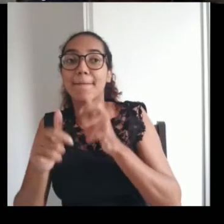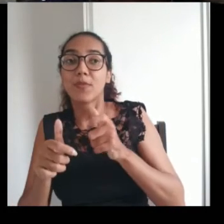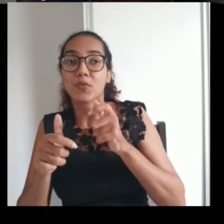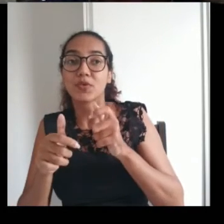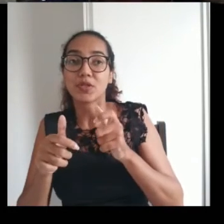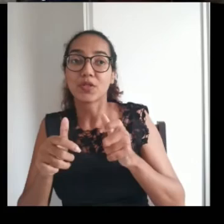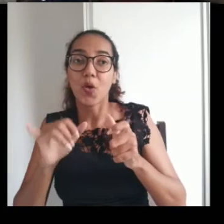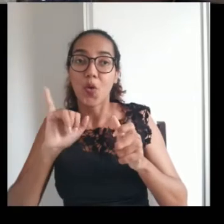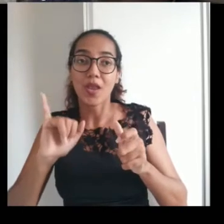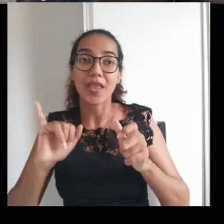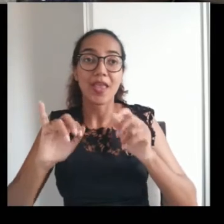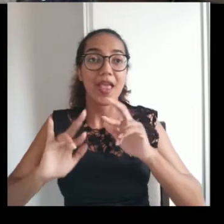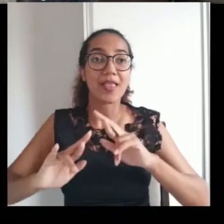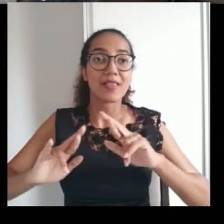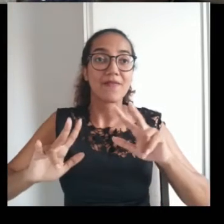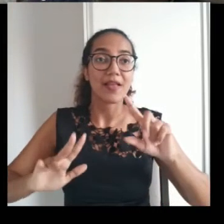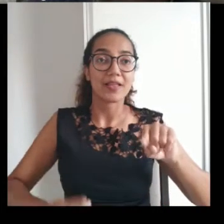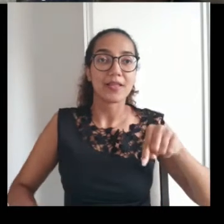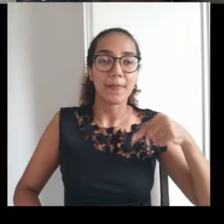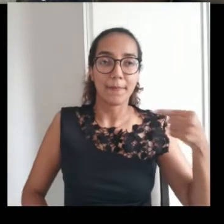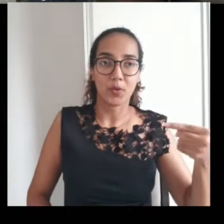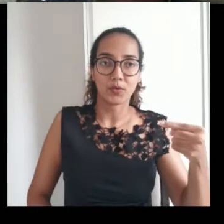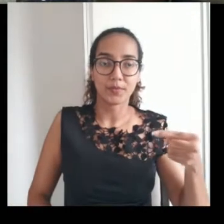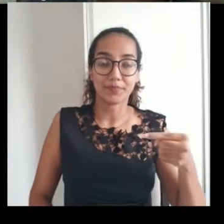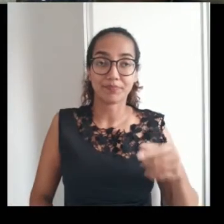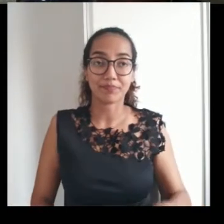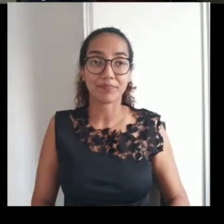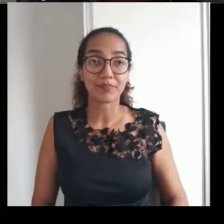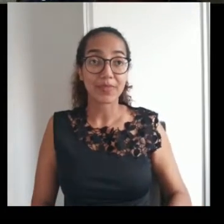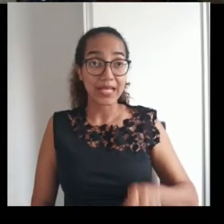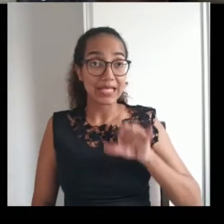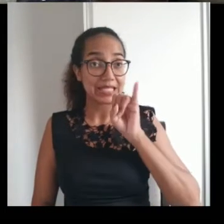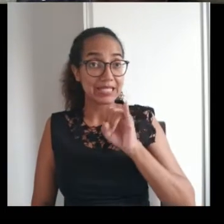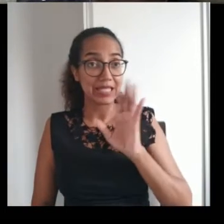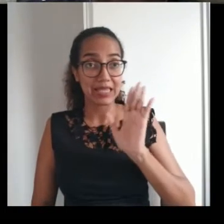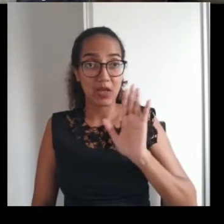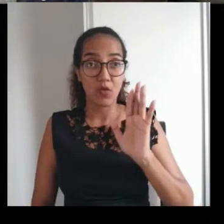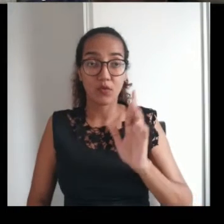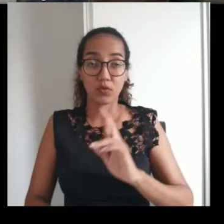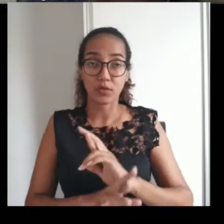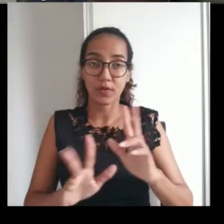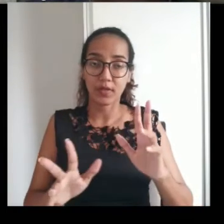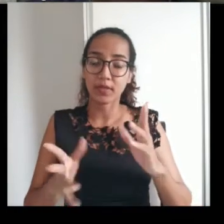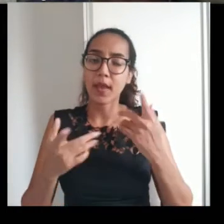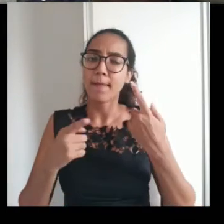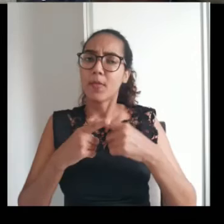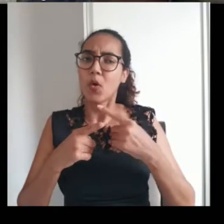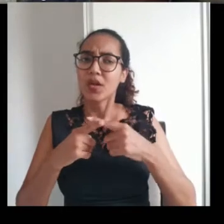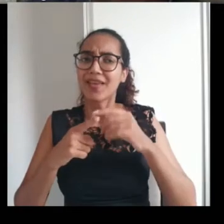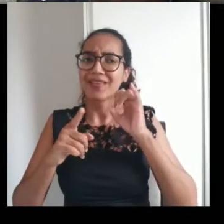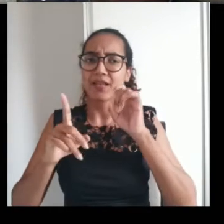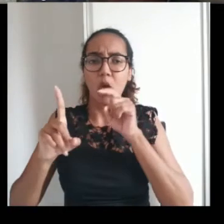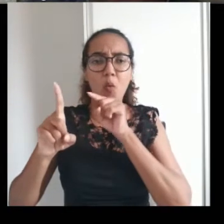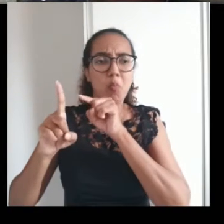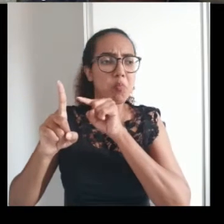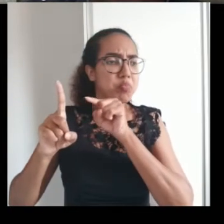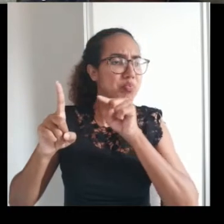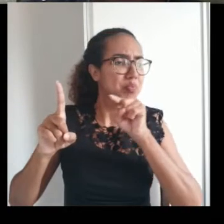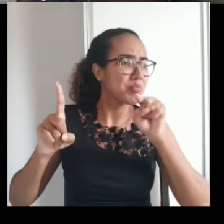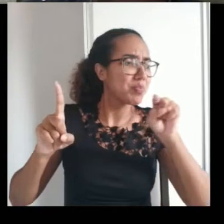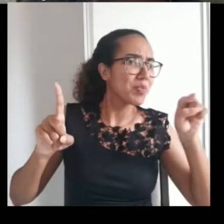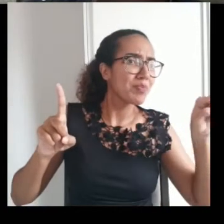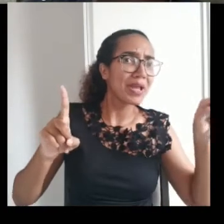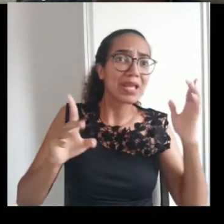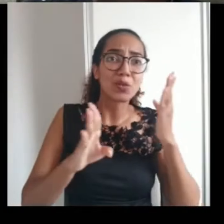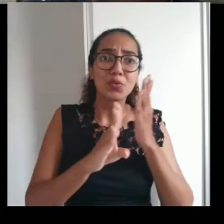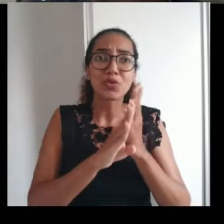última conta, né? Se não for, né? Porque, obviamente, se eu percorrer o array todinho e não achar conta nenhuma,